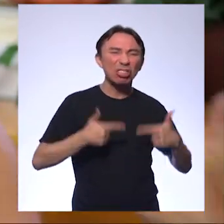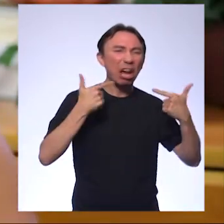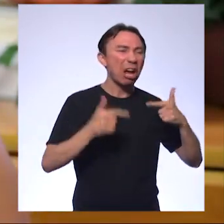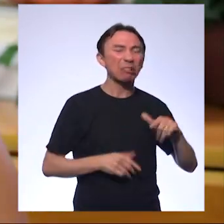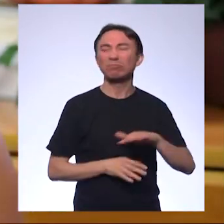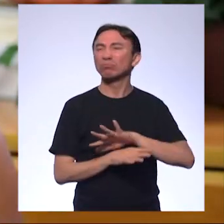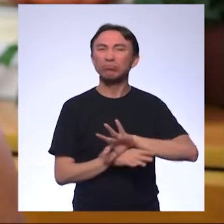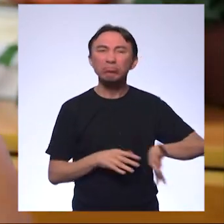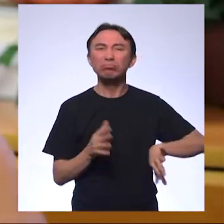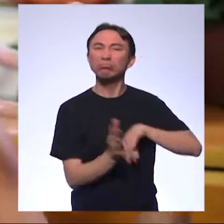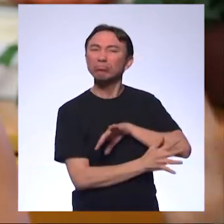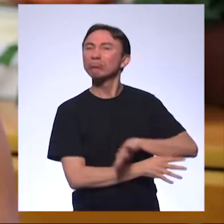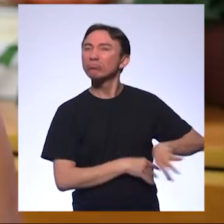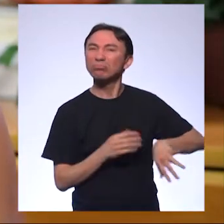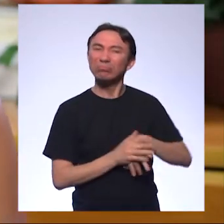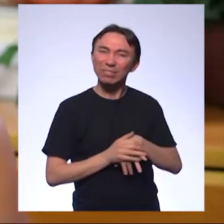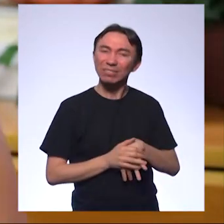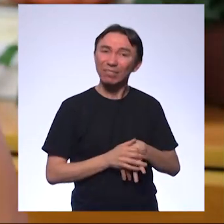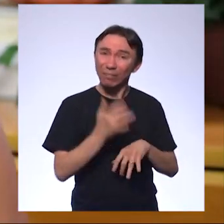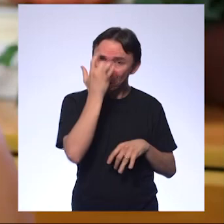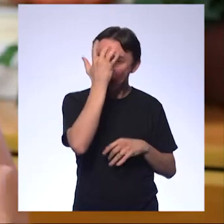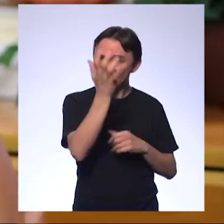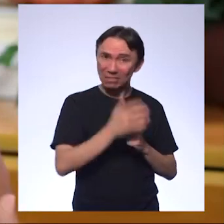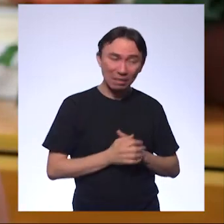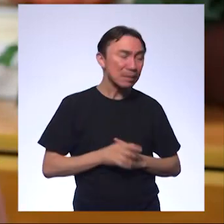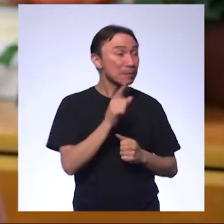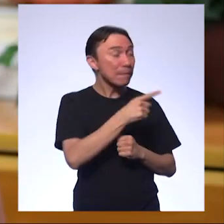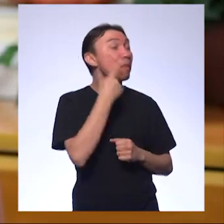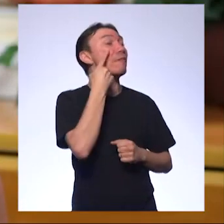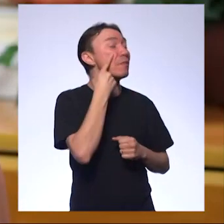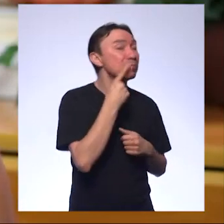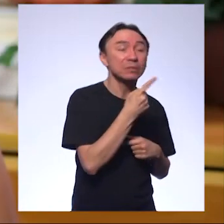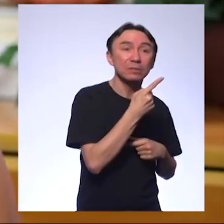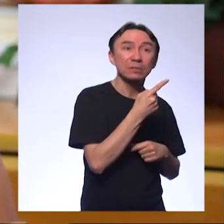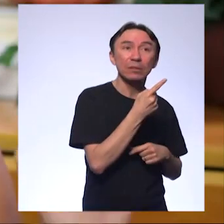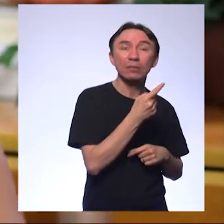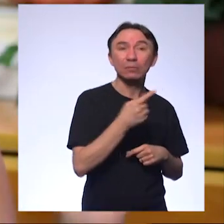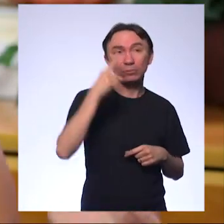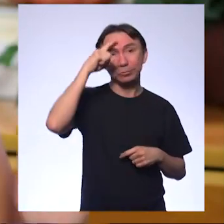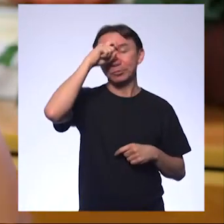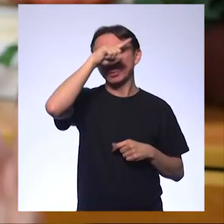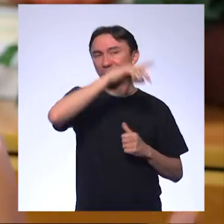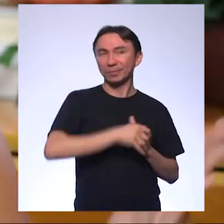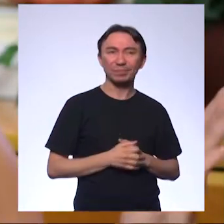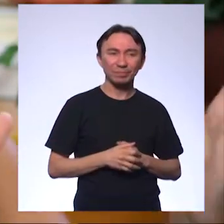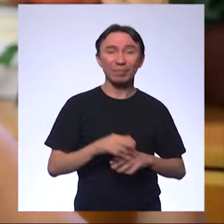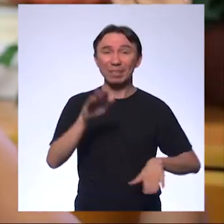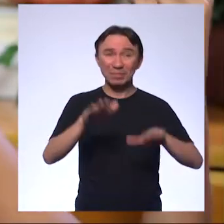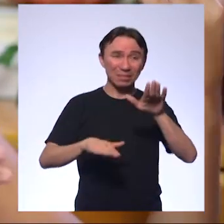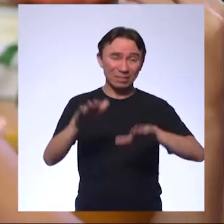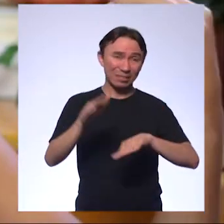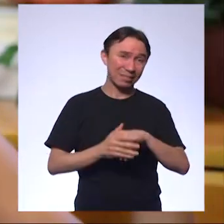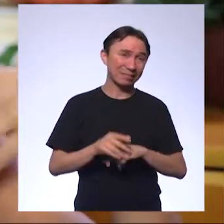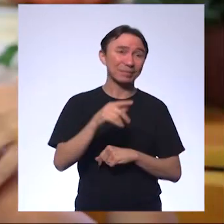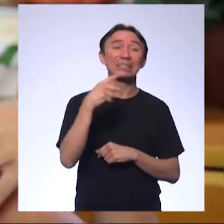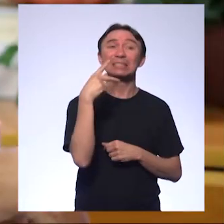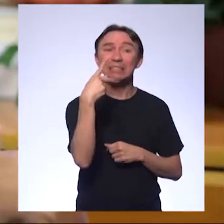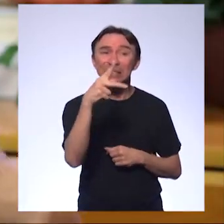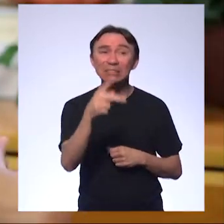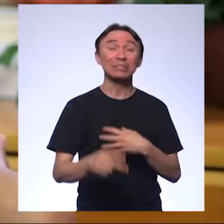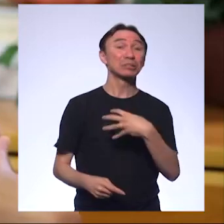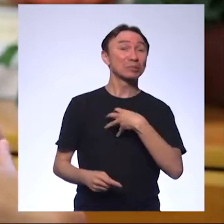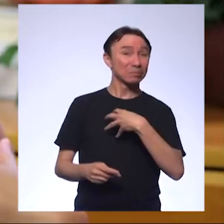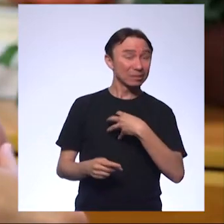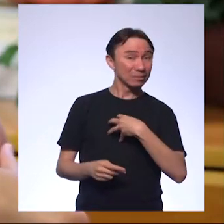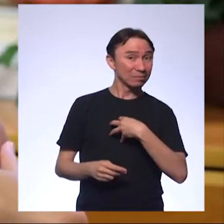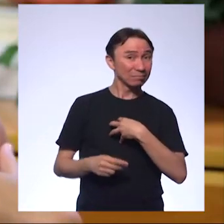do que enfrentá-lo, do que lidar com isso. E uma coisa é quando você faz isso com os seus próprios sentimentos, porque quando você faz isso com você,